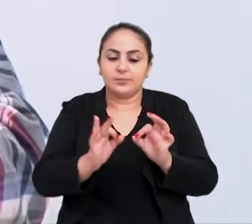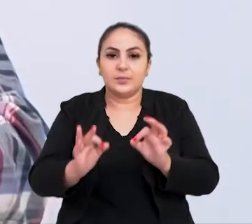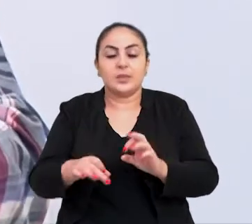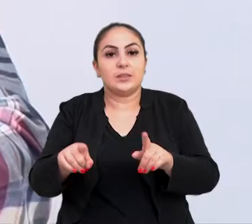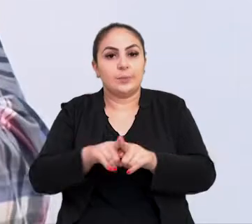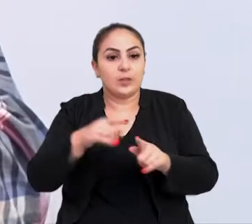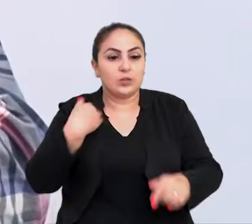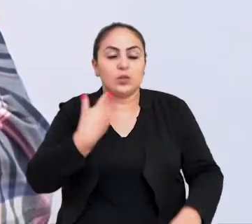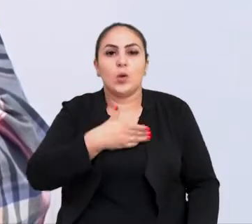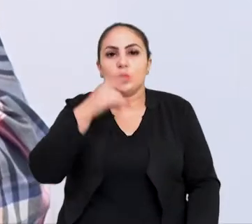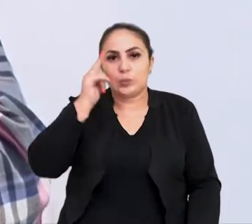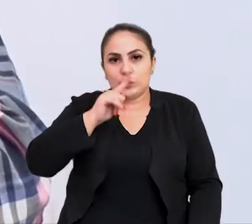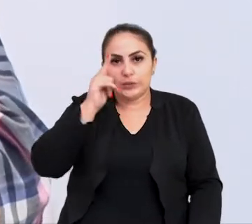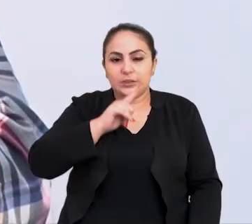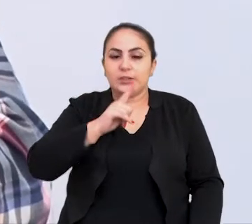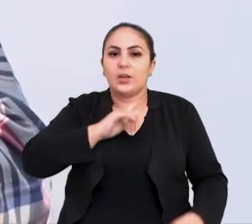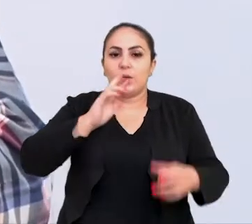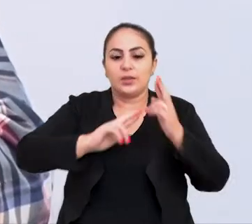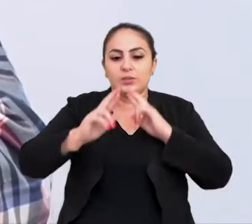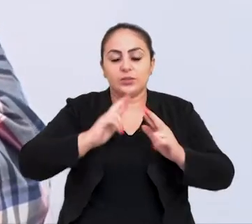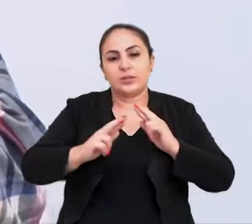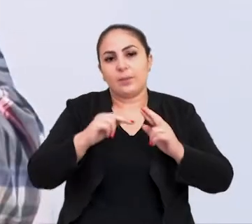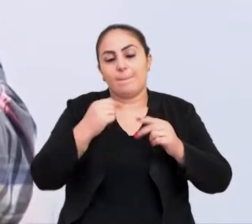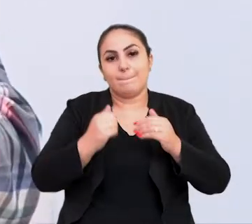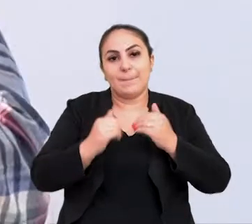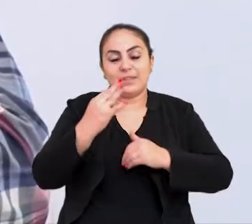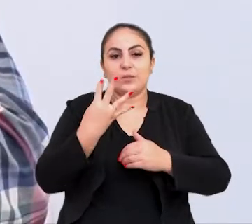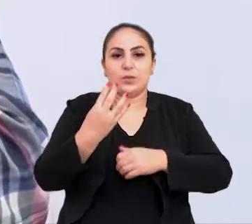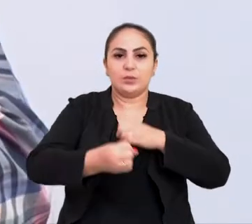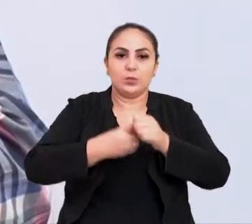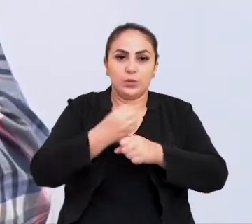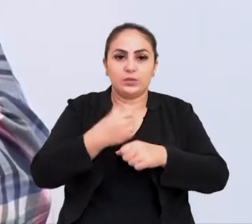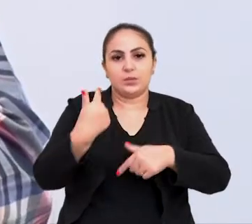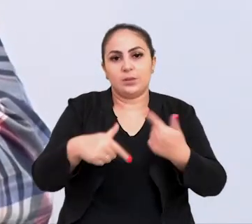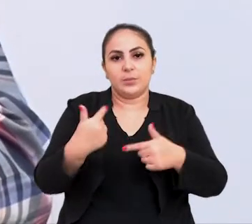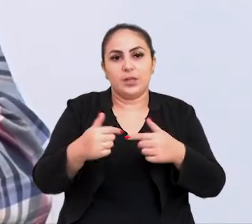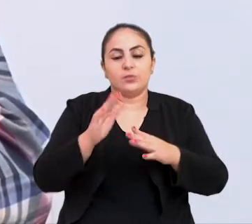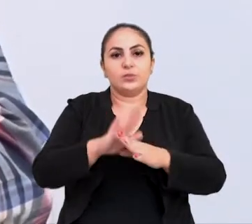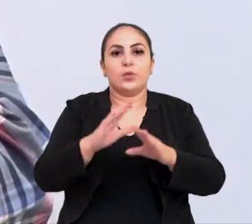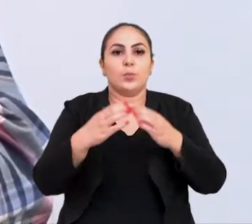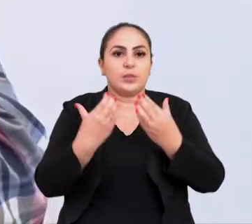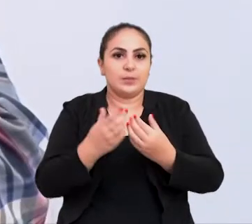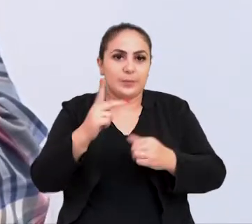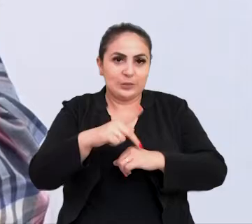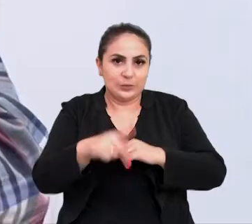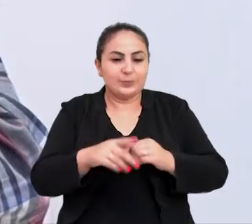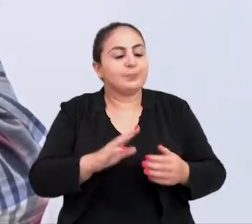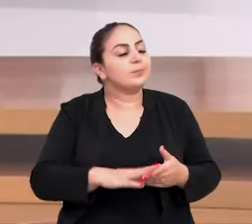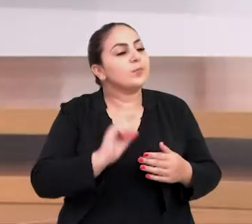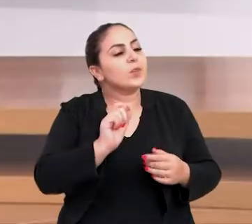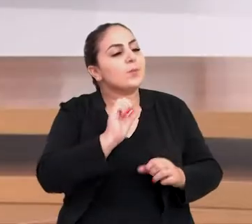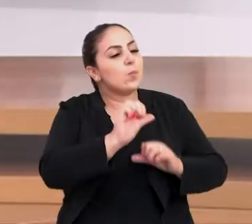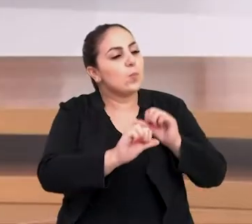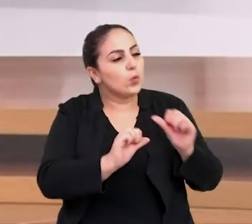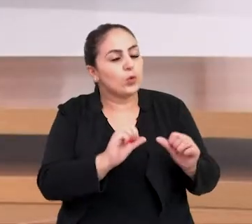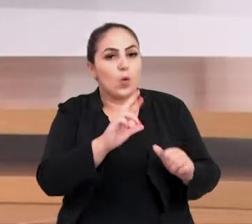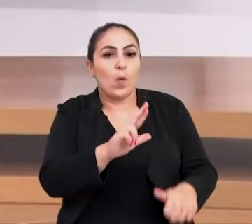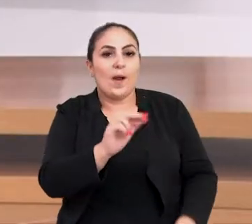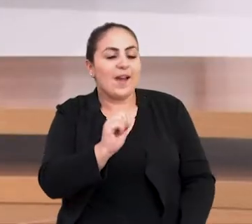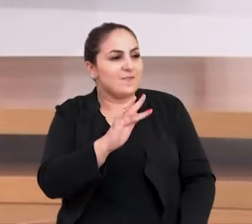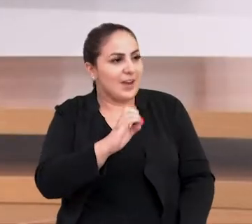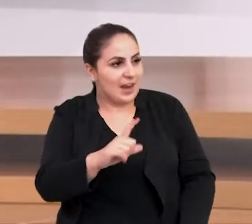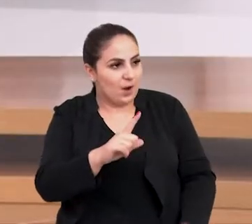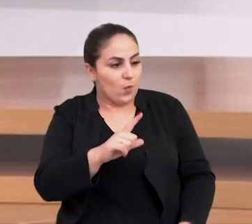executado e aí a gente conseguiu ter esse resultado e por mais 4 anos trabalhar em prol da comunidade aqui de Passo Fundo. O que mudou